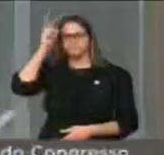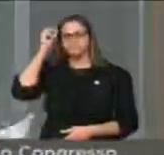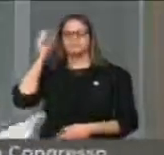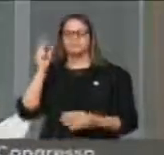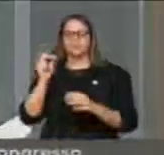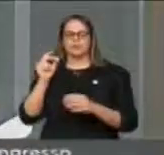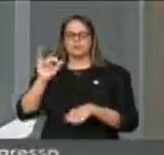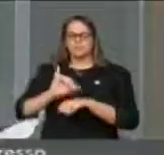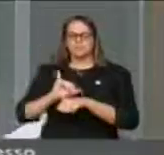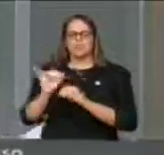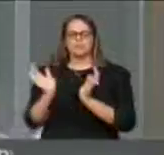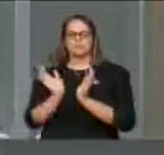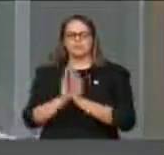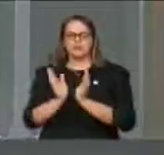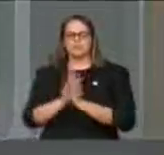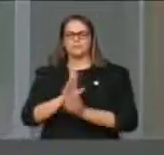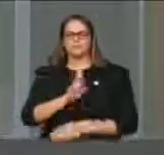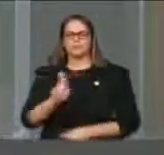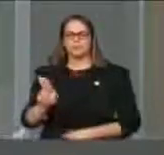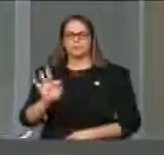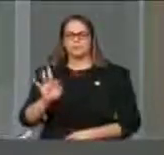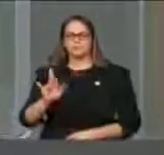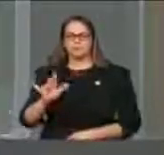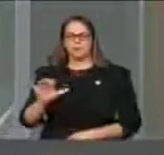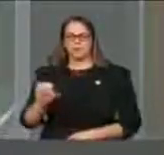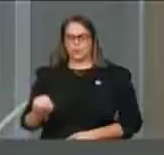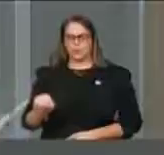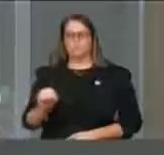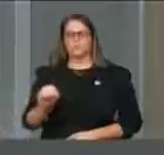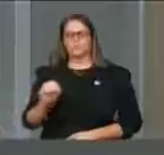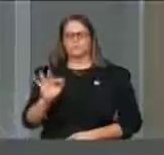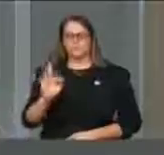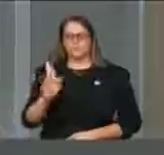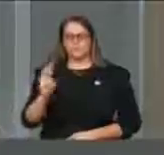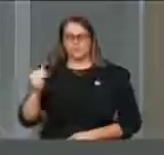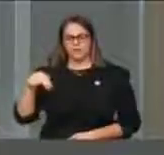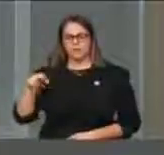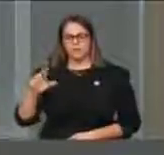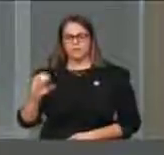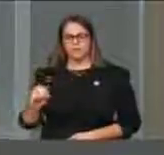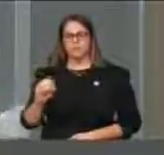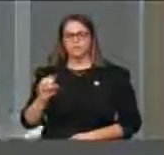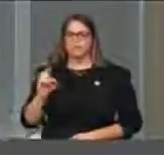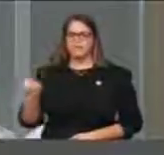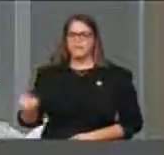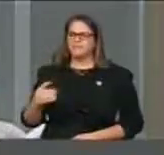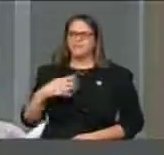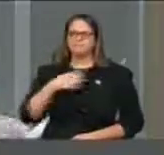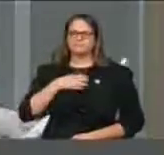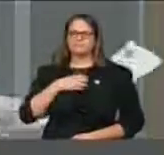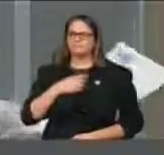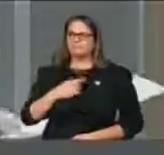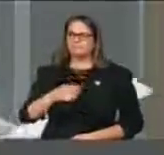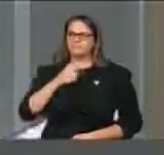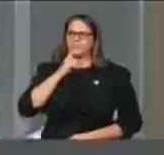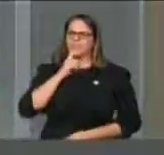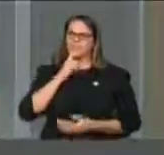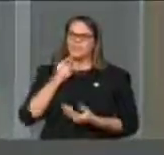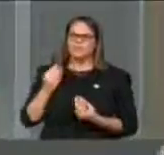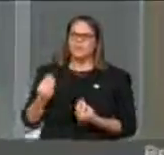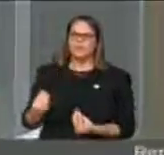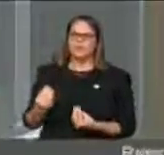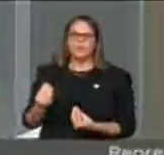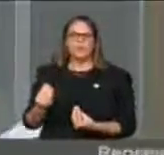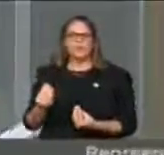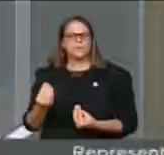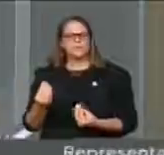Amarta, não sensibilizado ao dia que hoje comemora-se o dia do professor. O Palmas,